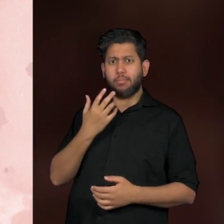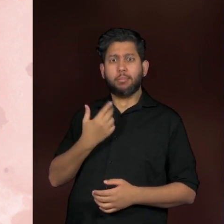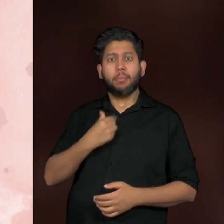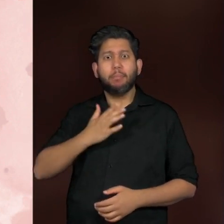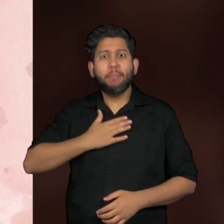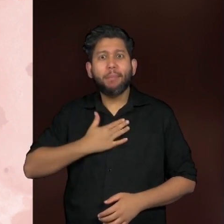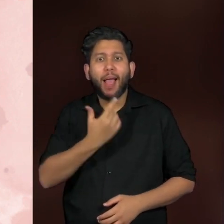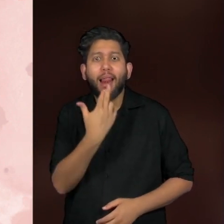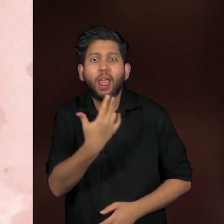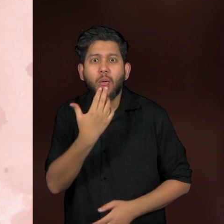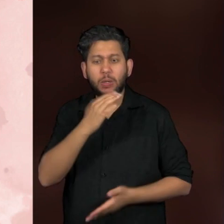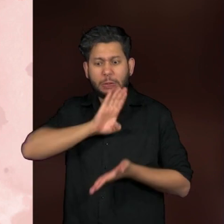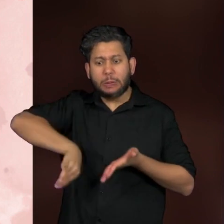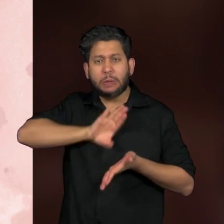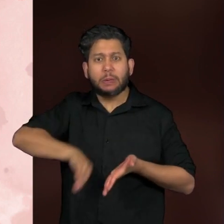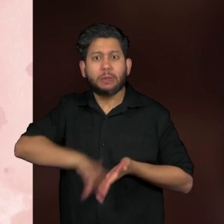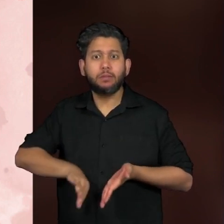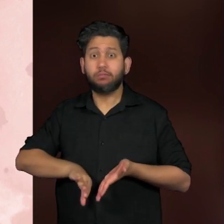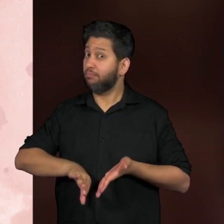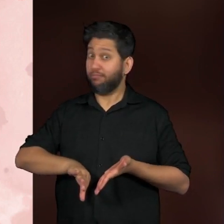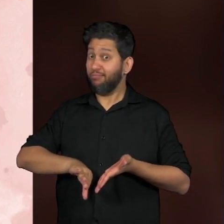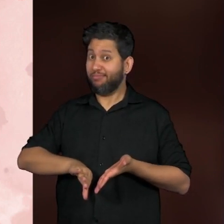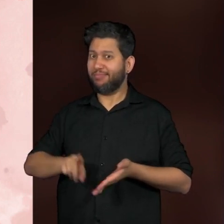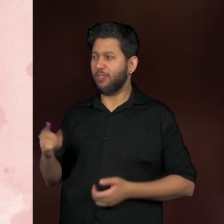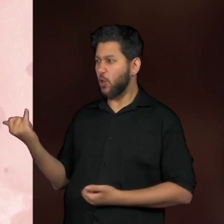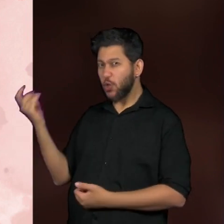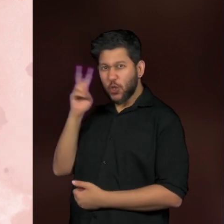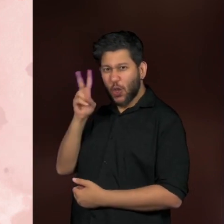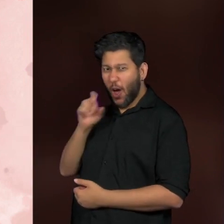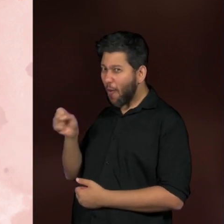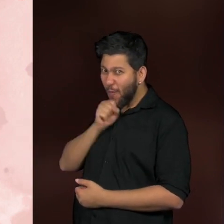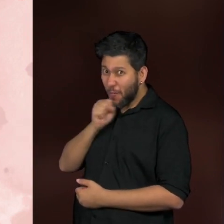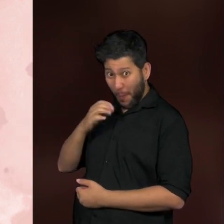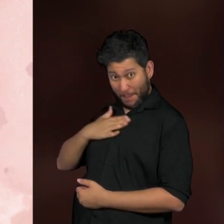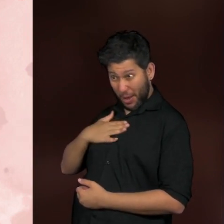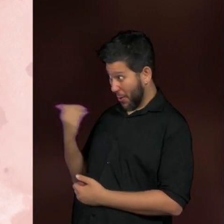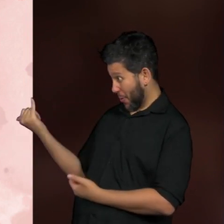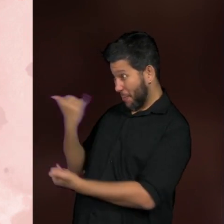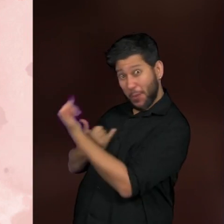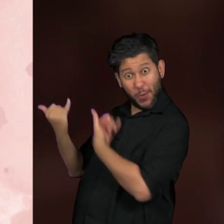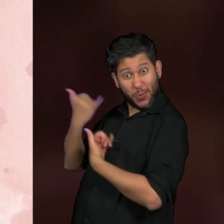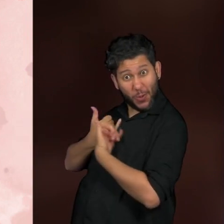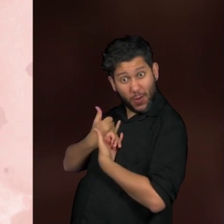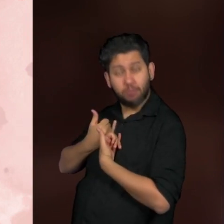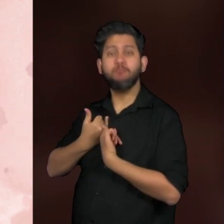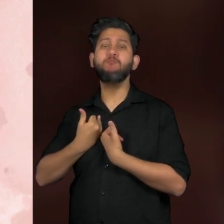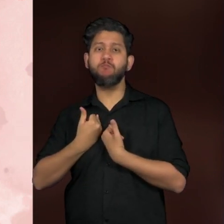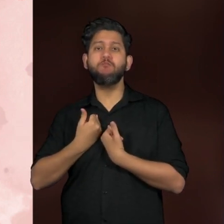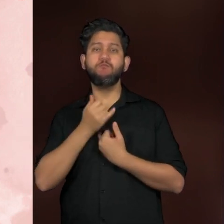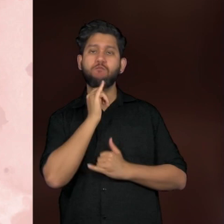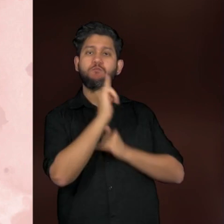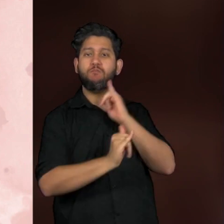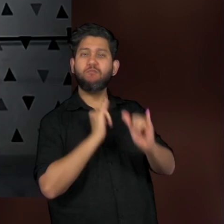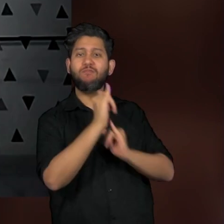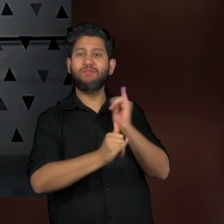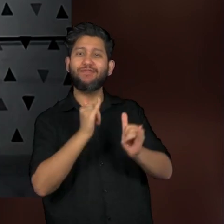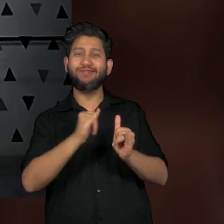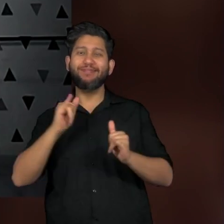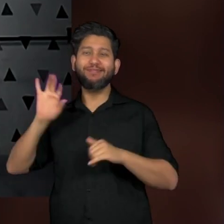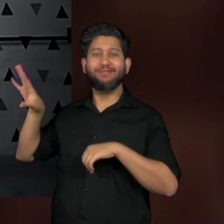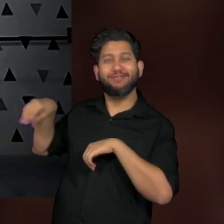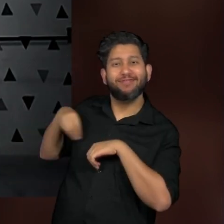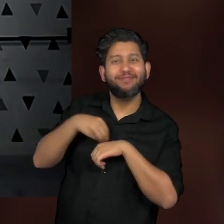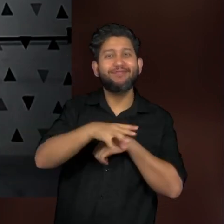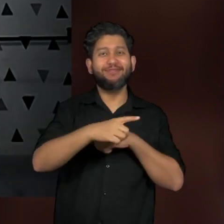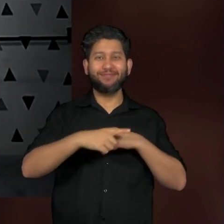a oralidade, as histórias que as minhas avós me contavam, que hoje eu conto para os meus filhos. A mensagem